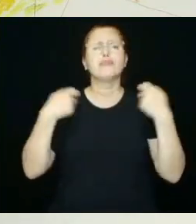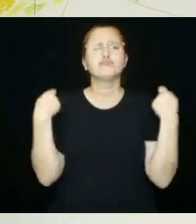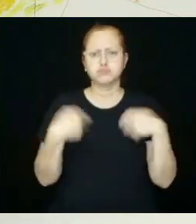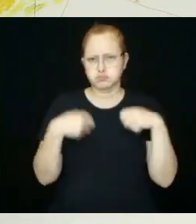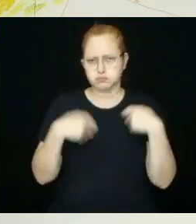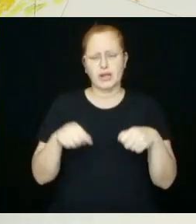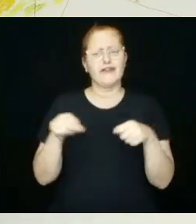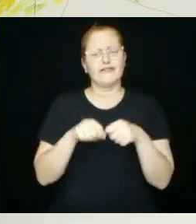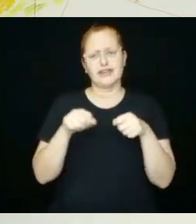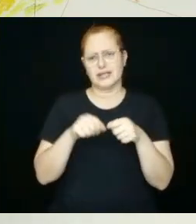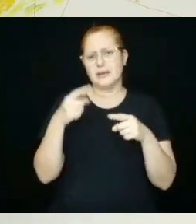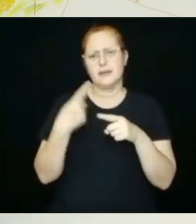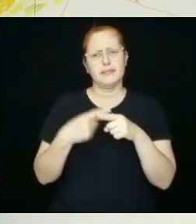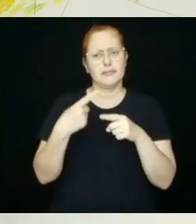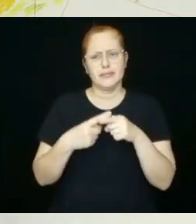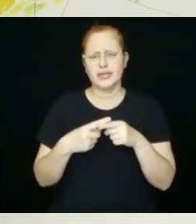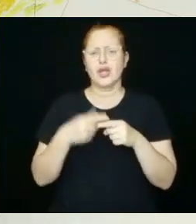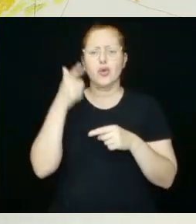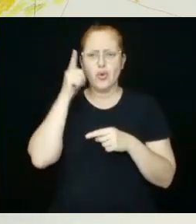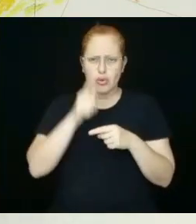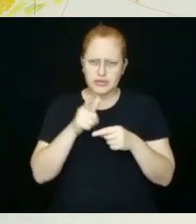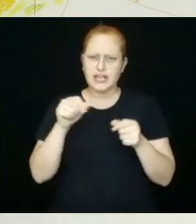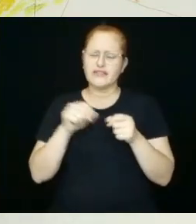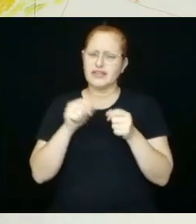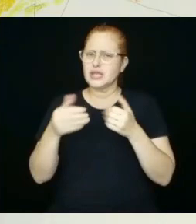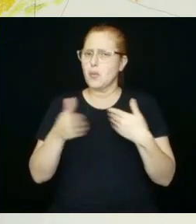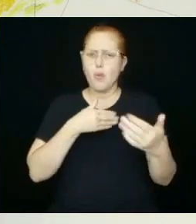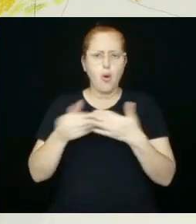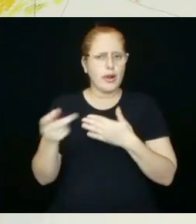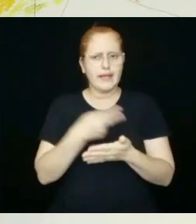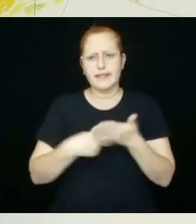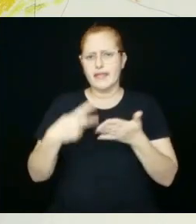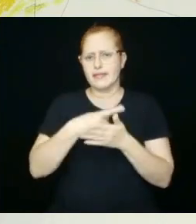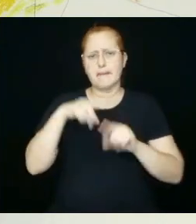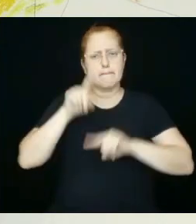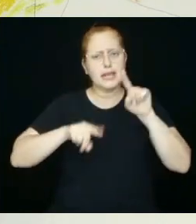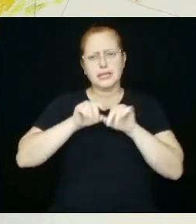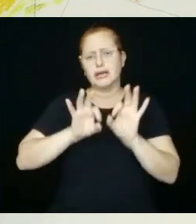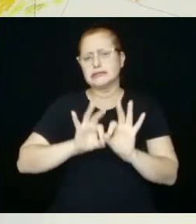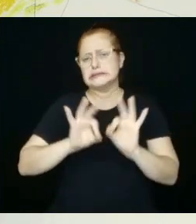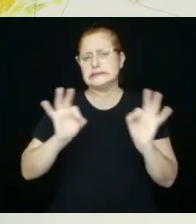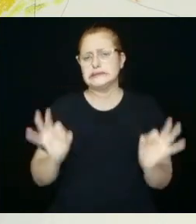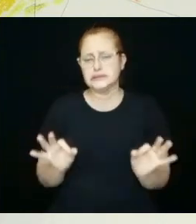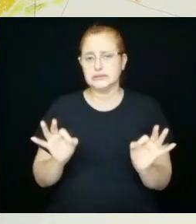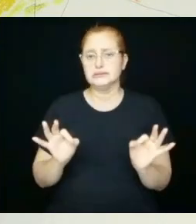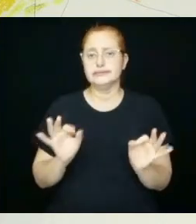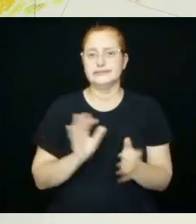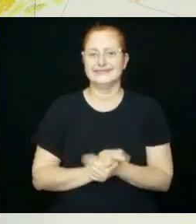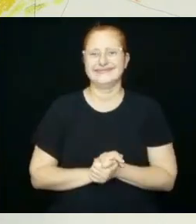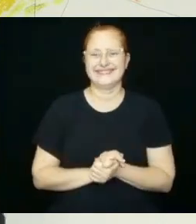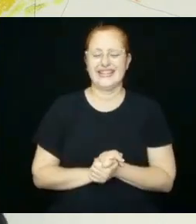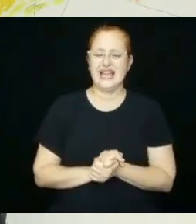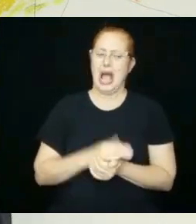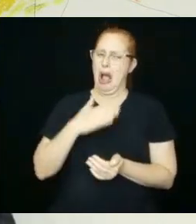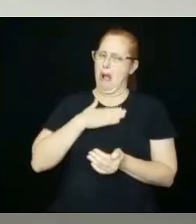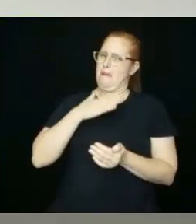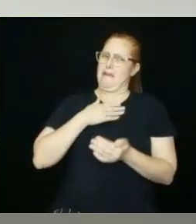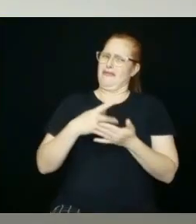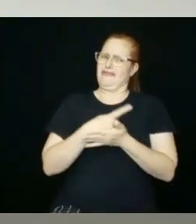porque com uma ferramenta simples tu consegue fazer qualquer traçado. Assim. E aí... Os meus não são muito